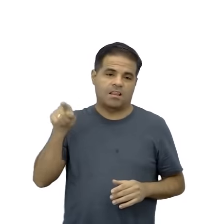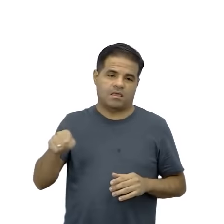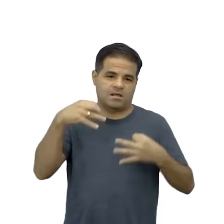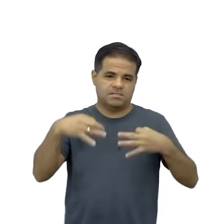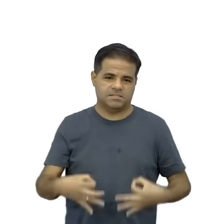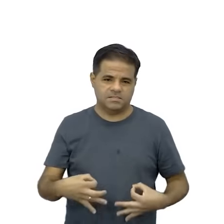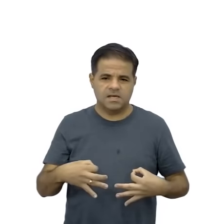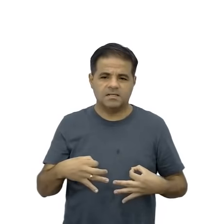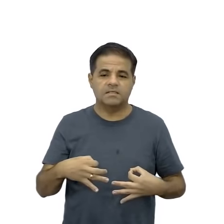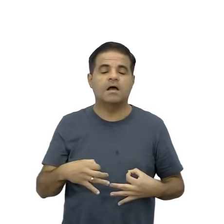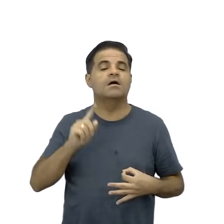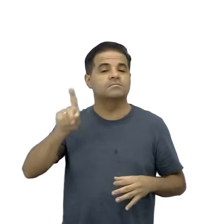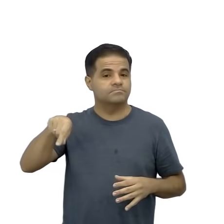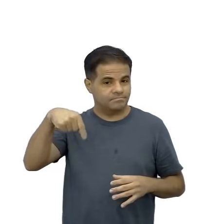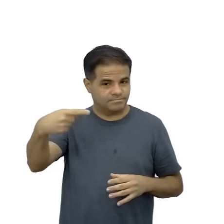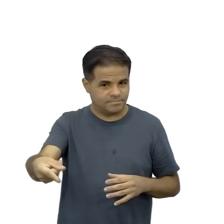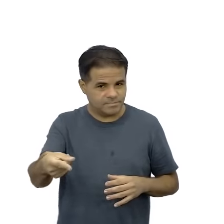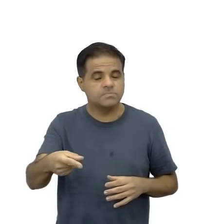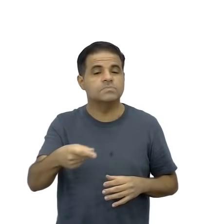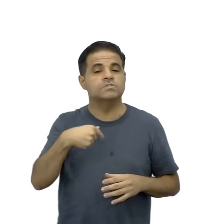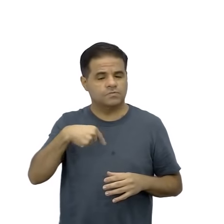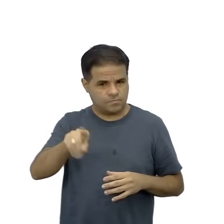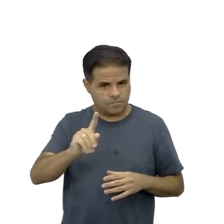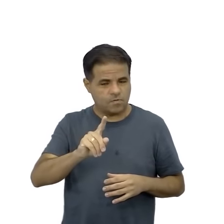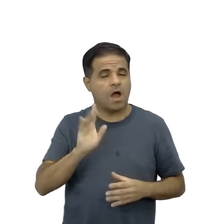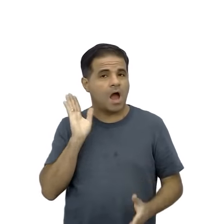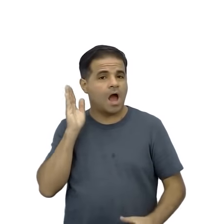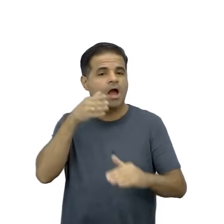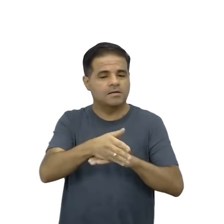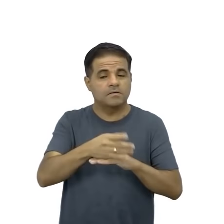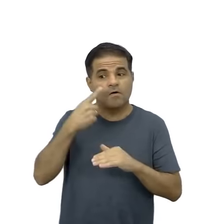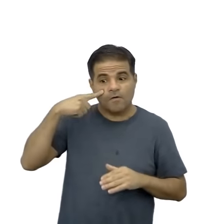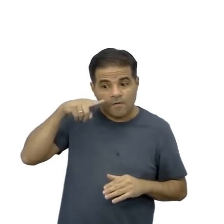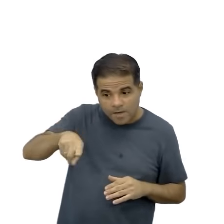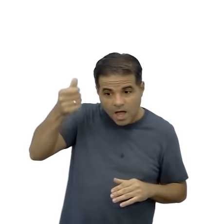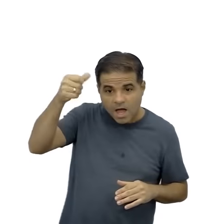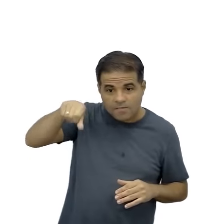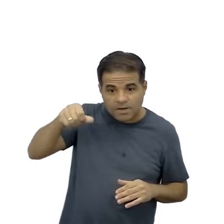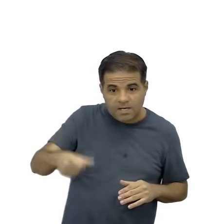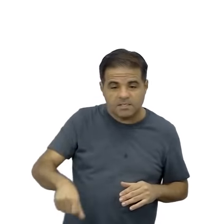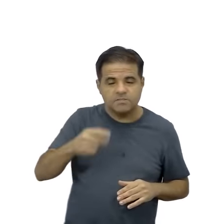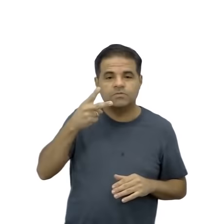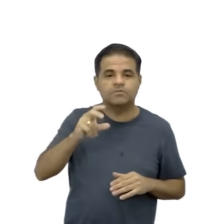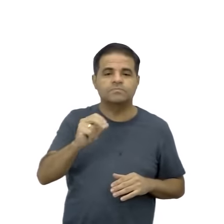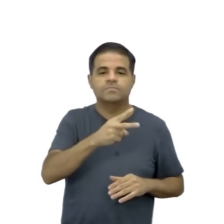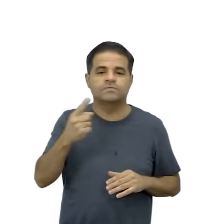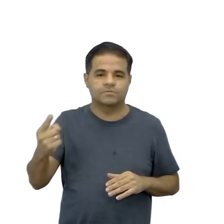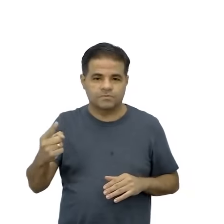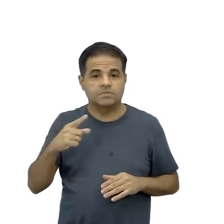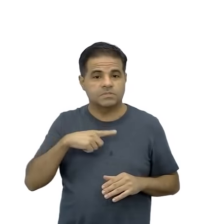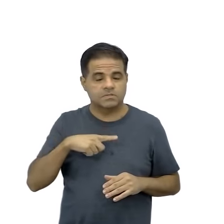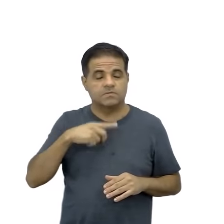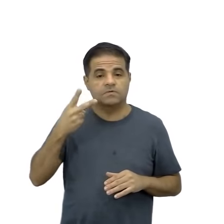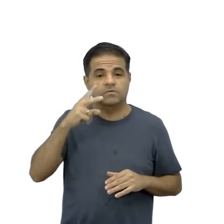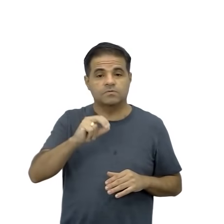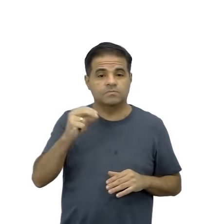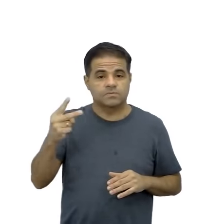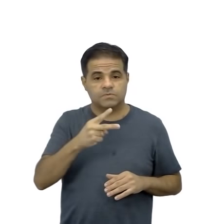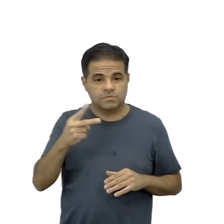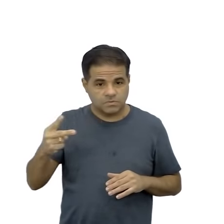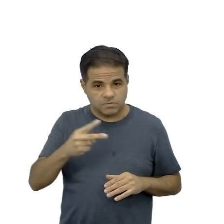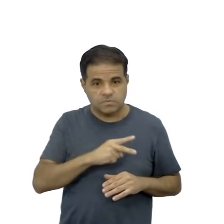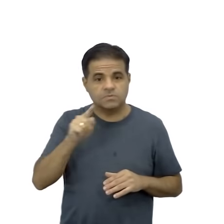seta, né? E então, vou até a avaliação 2021, e se eu tiver 2022 também,